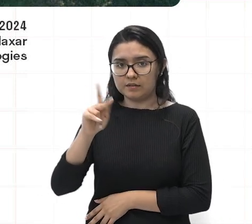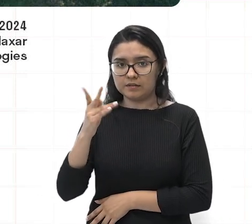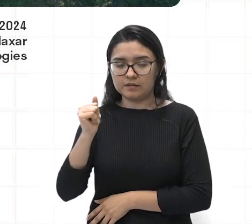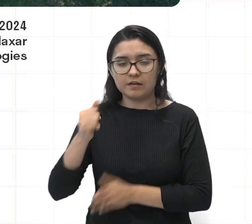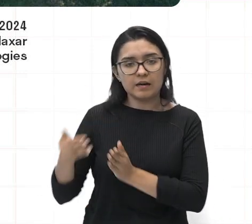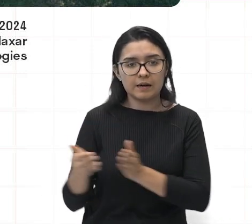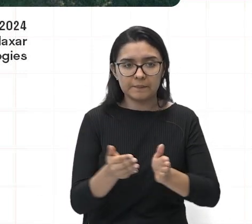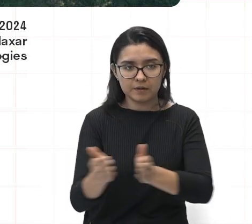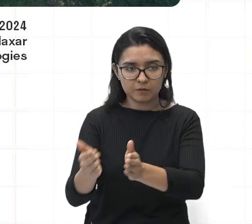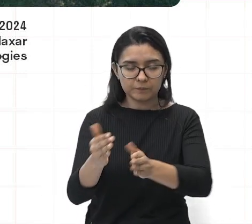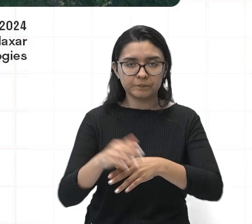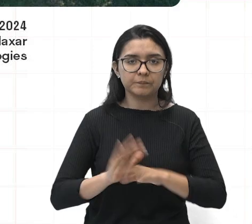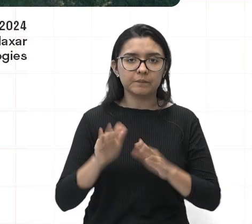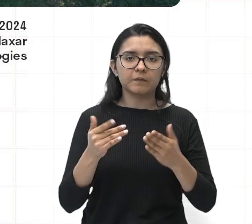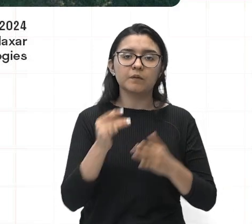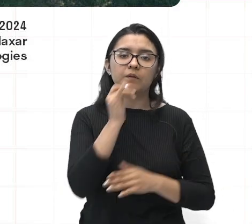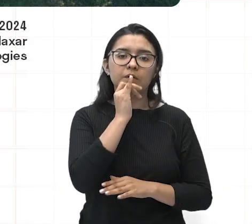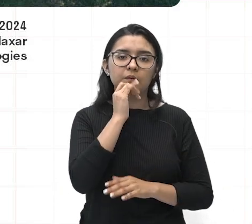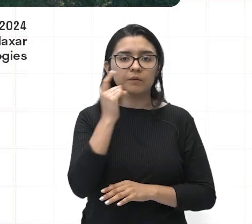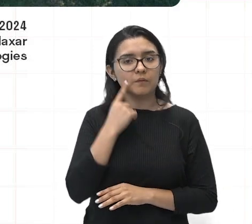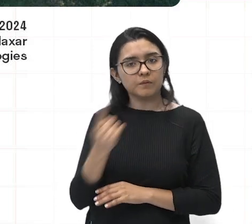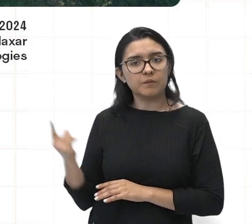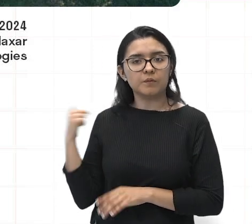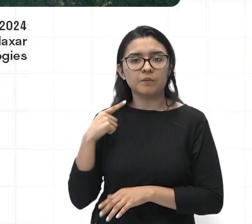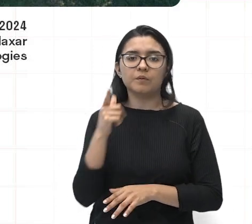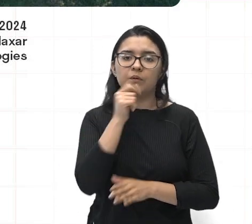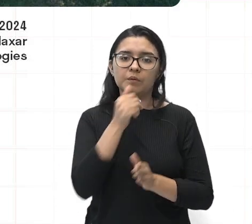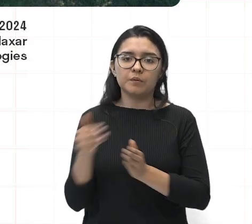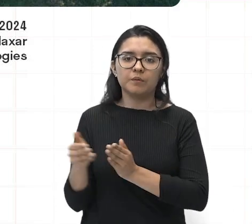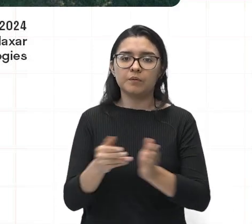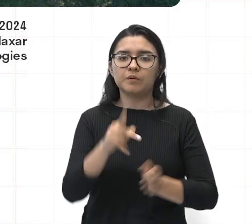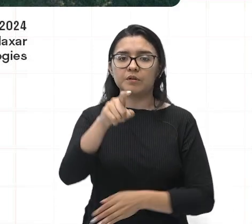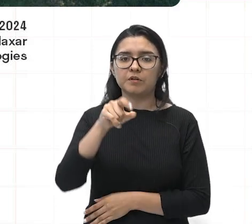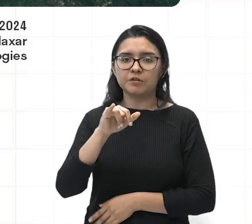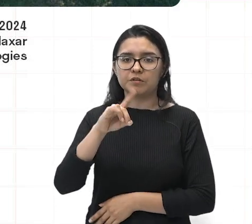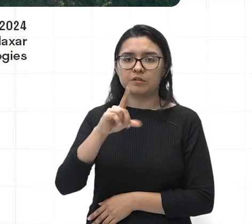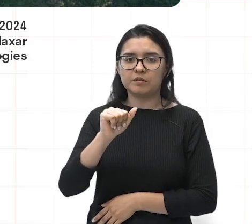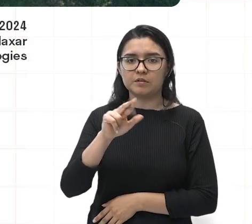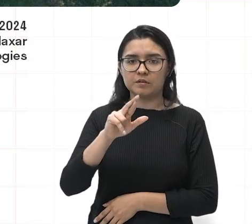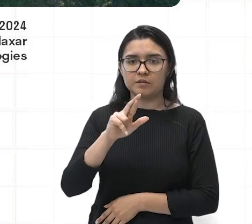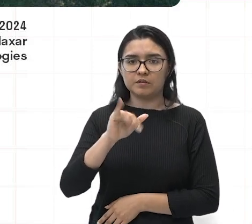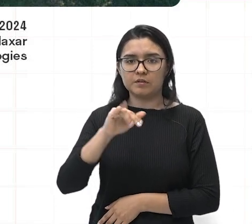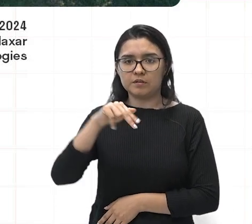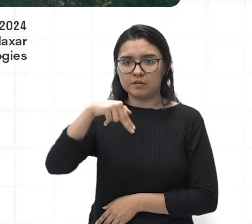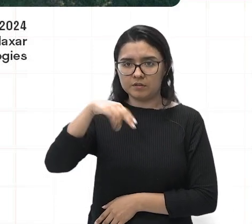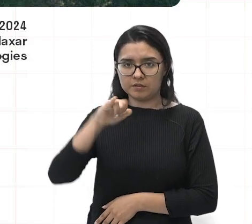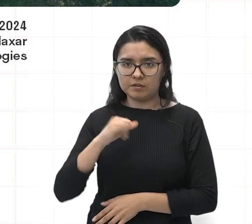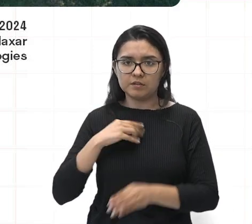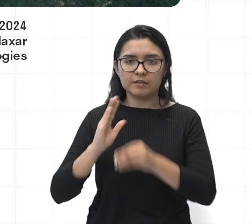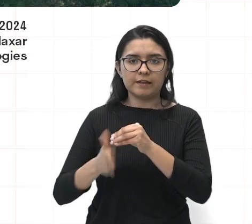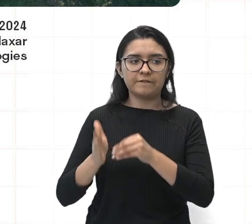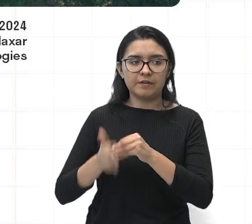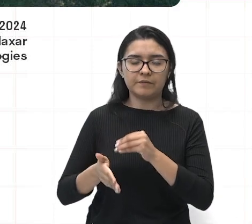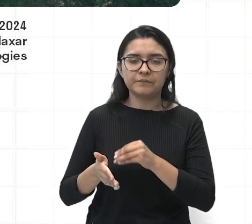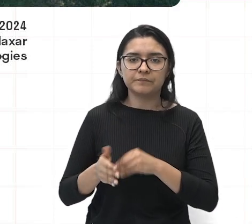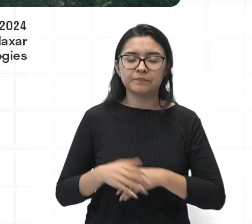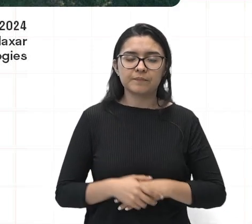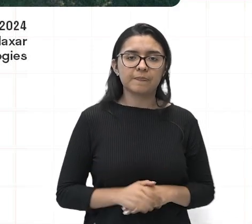nós temos como exemplo o igarapé do Xidarine, no município de Tefé.